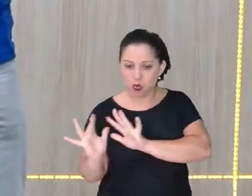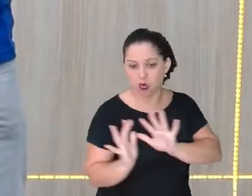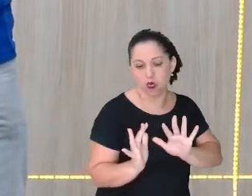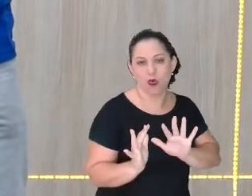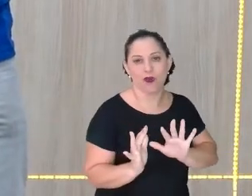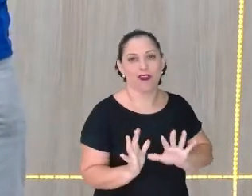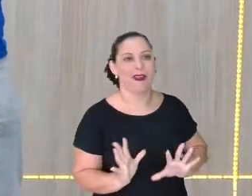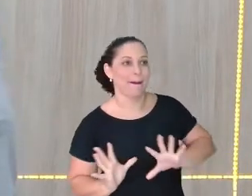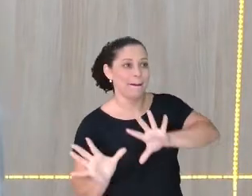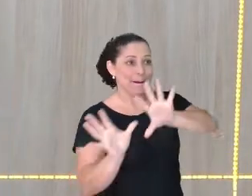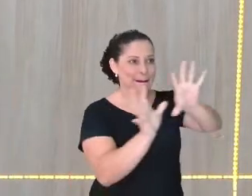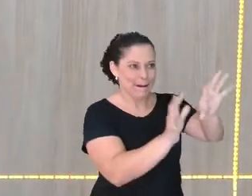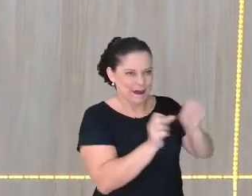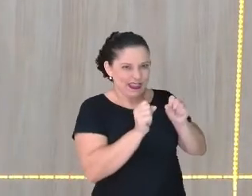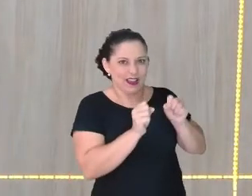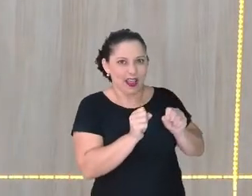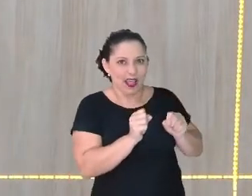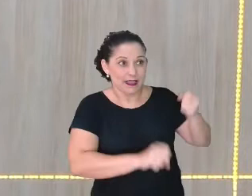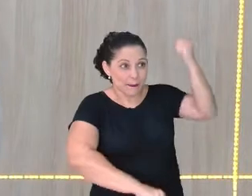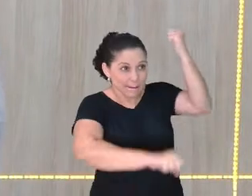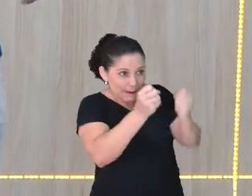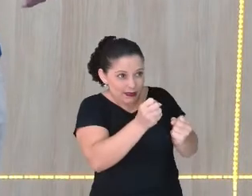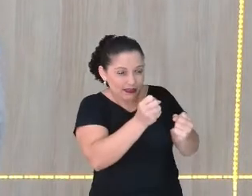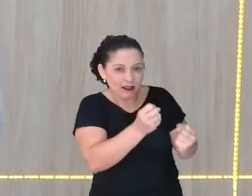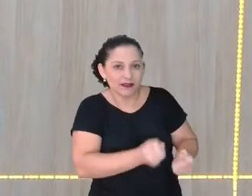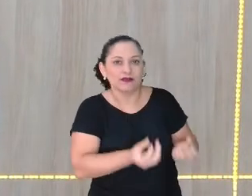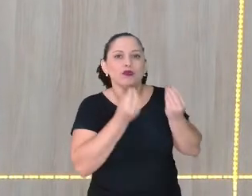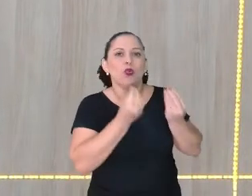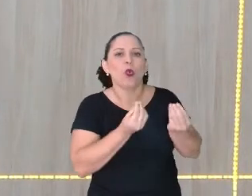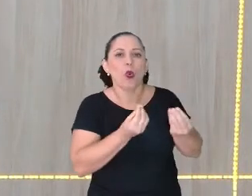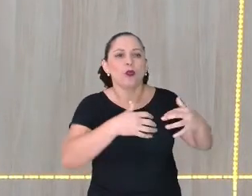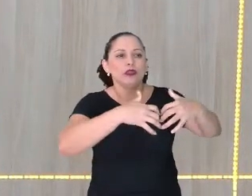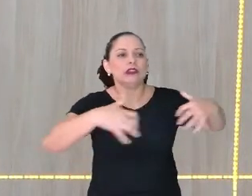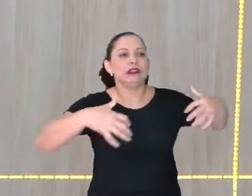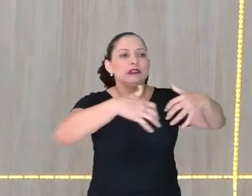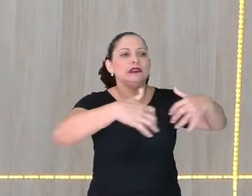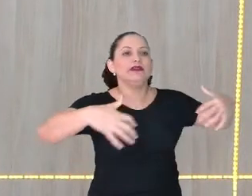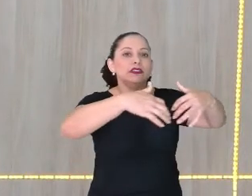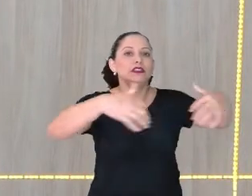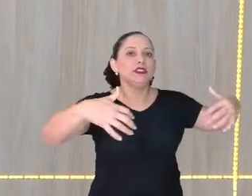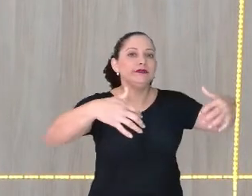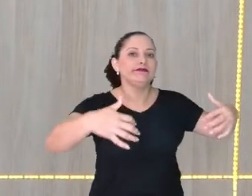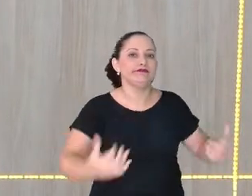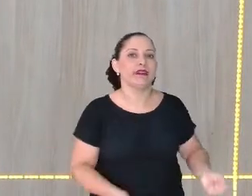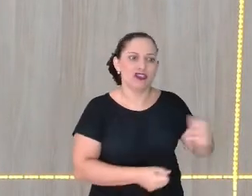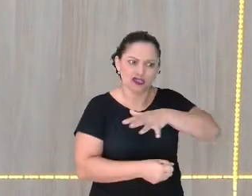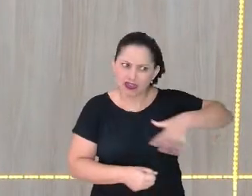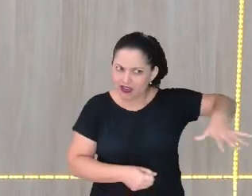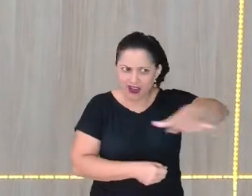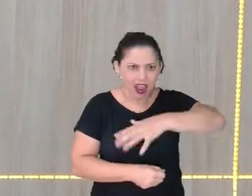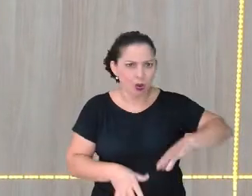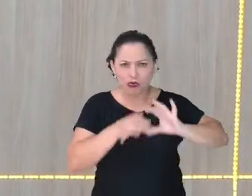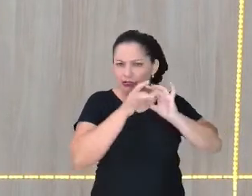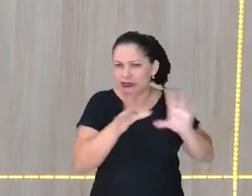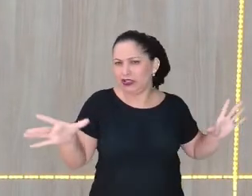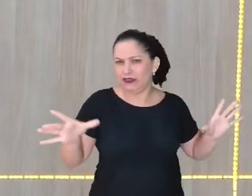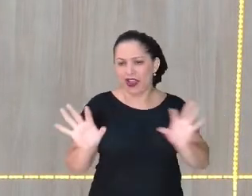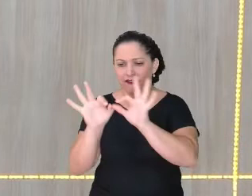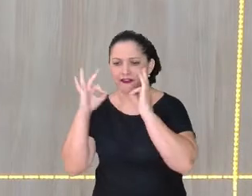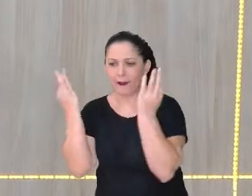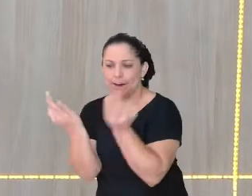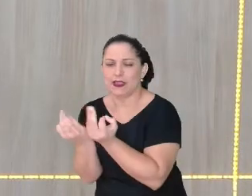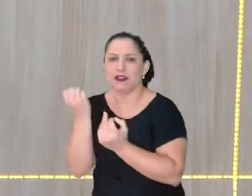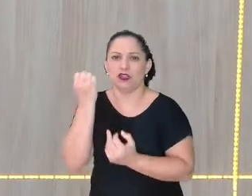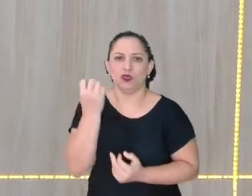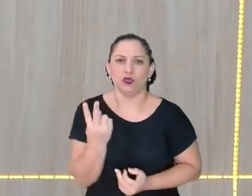caçar o bicho. Quando matava o bicho, a divisão era como? Era igual para todo mundo? Era coletiva. Então, se tinha uma família com 2,